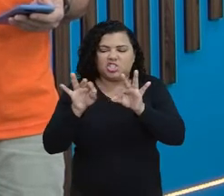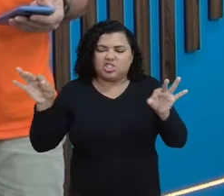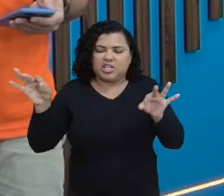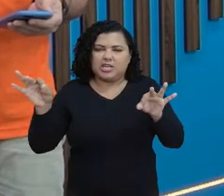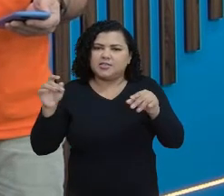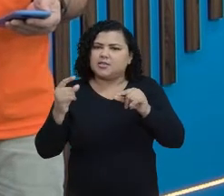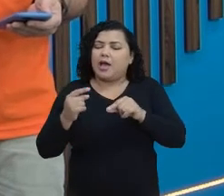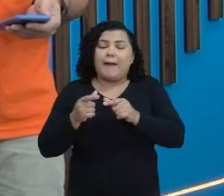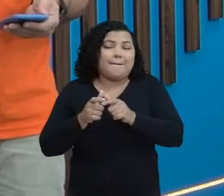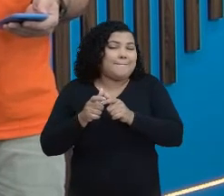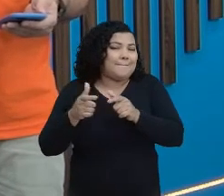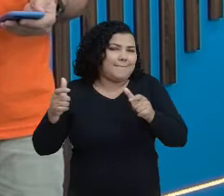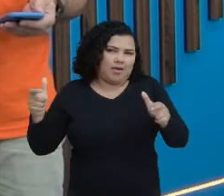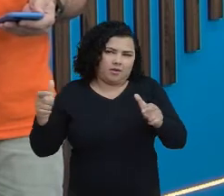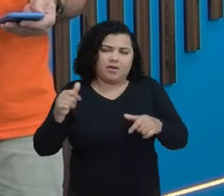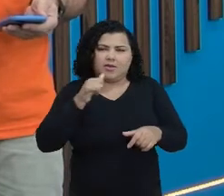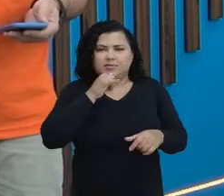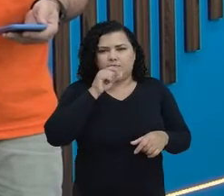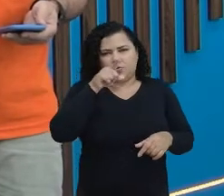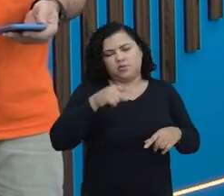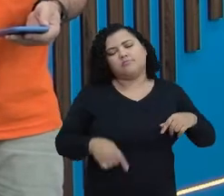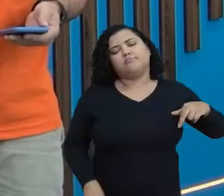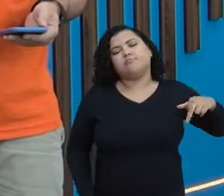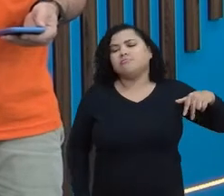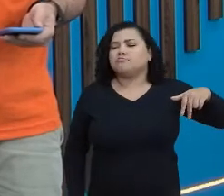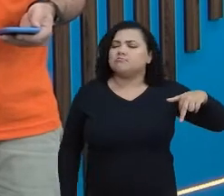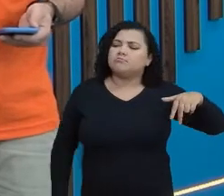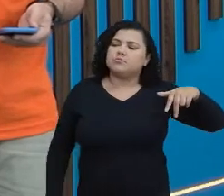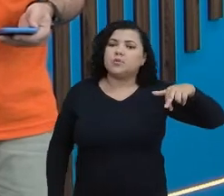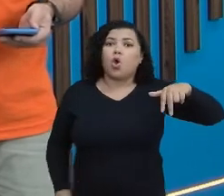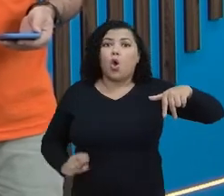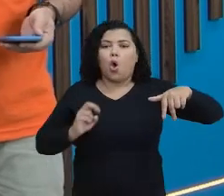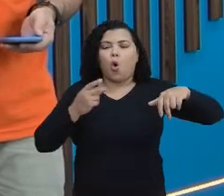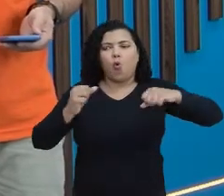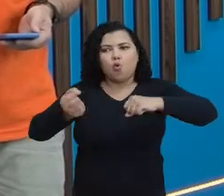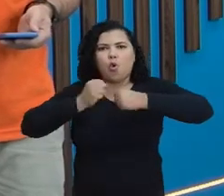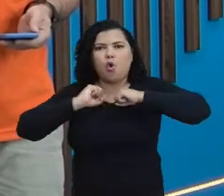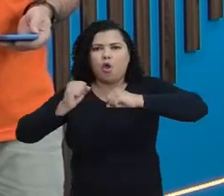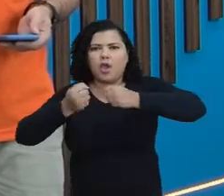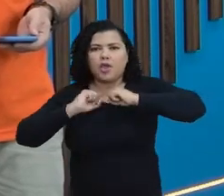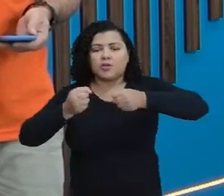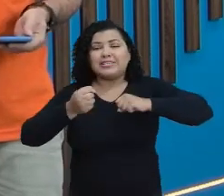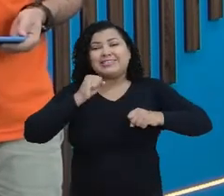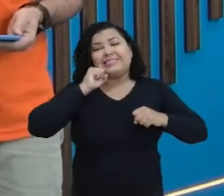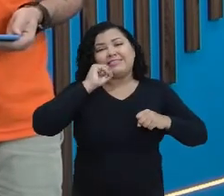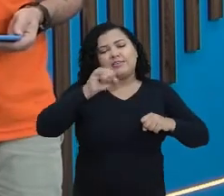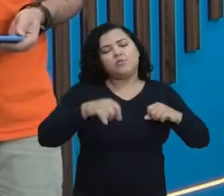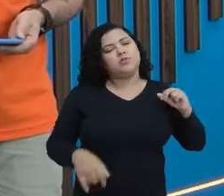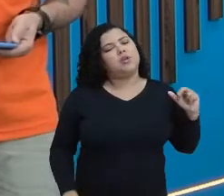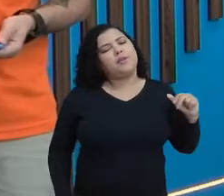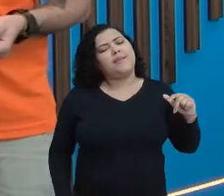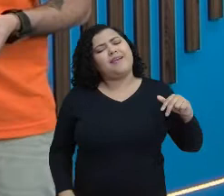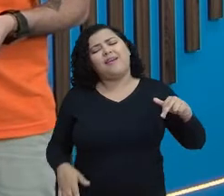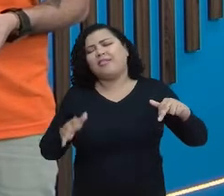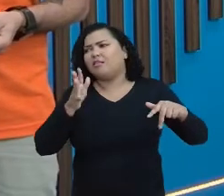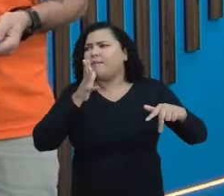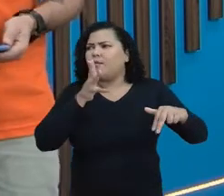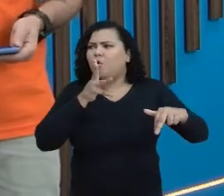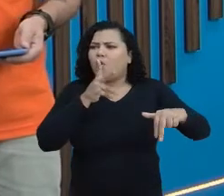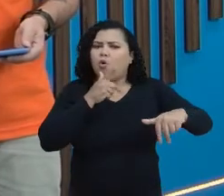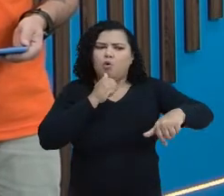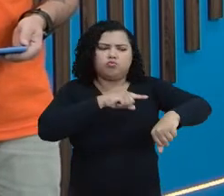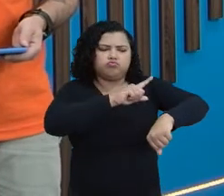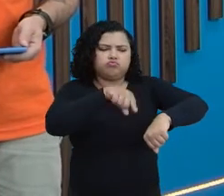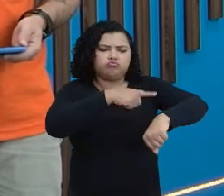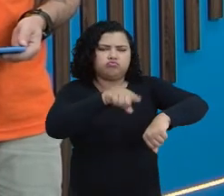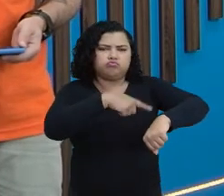estiver caminhando ou correndo, quanto mais tempo você ficar caminhando ou correndo, mais